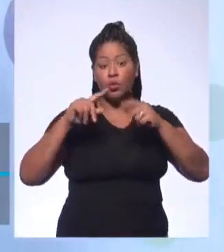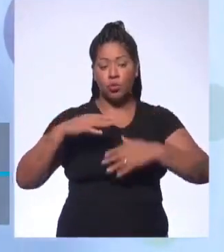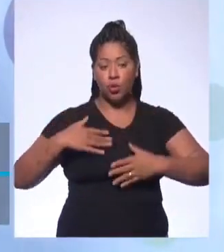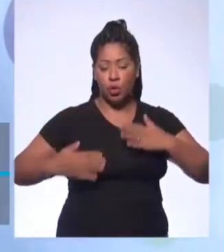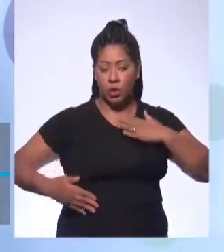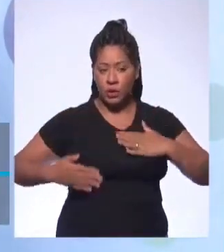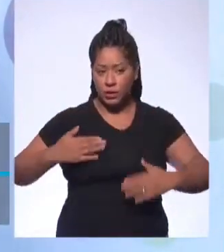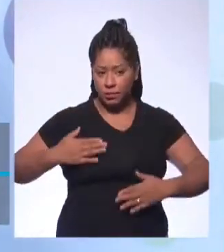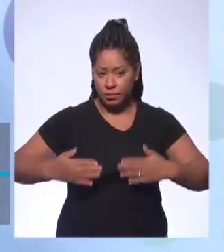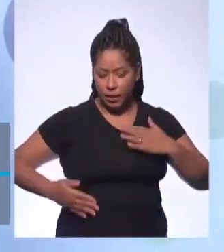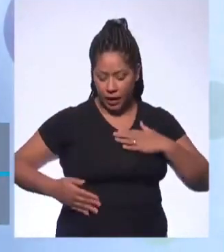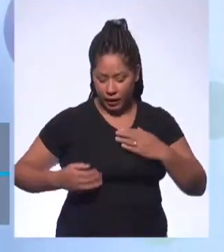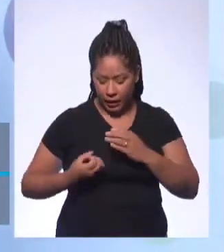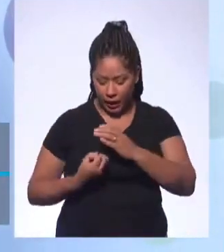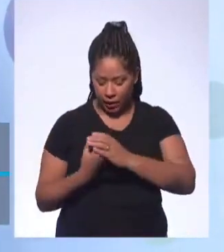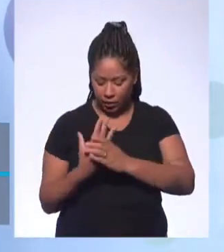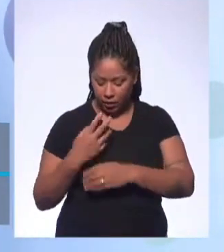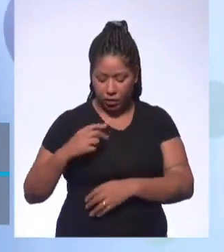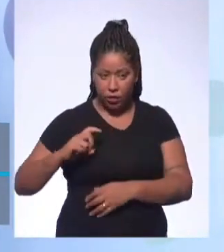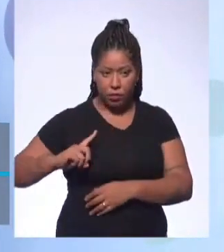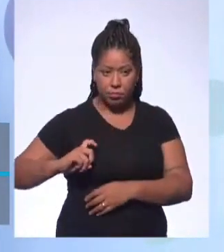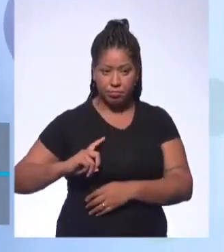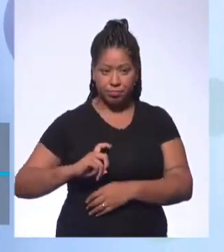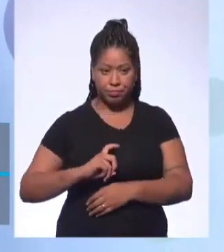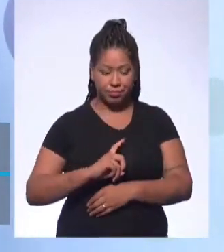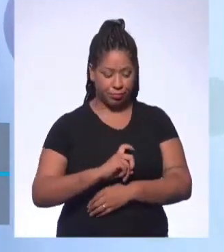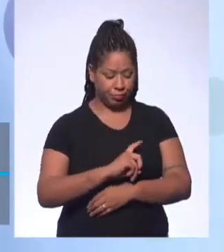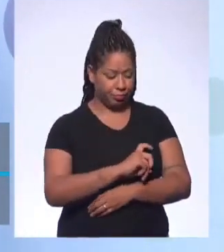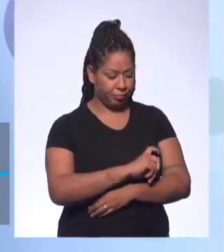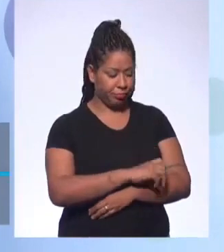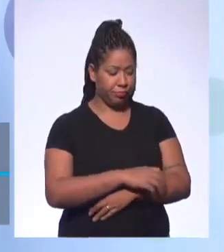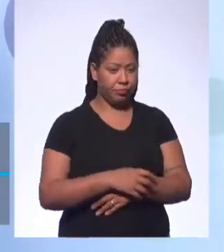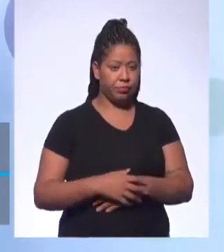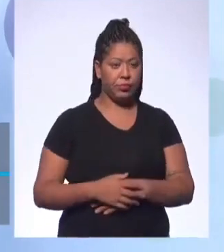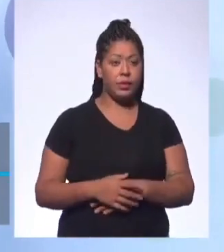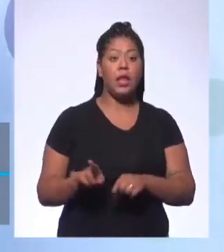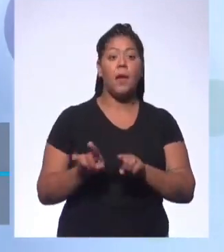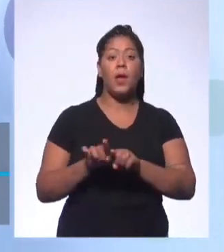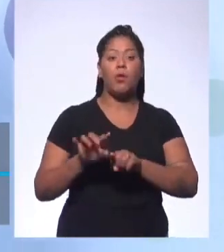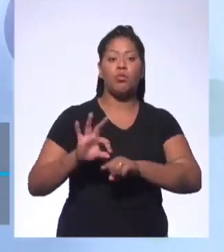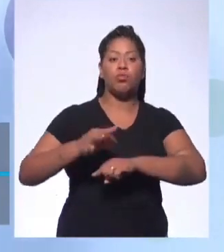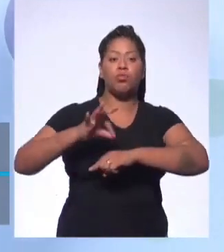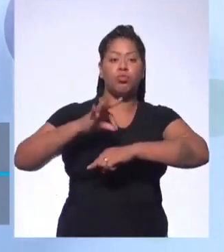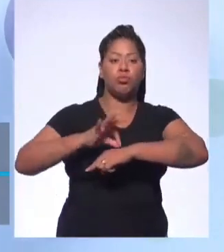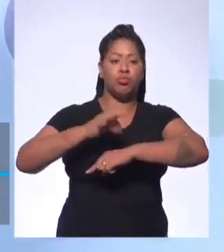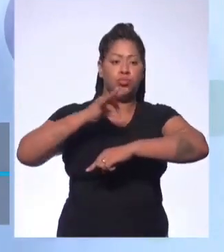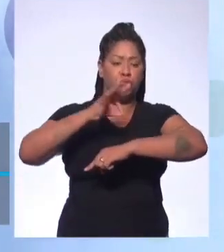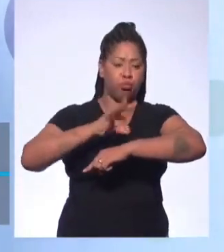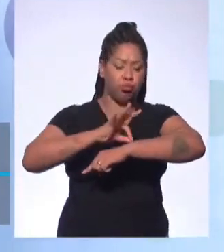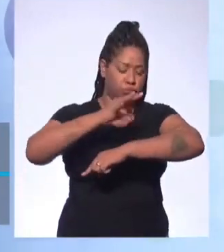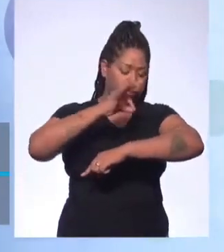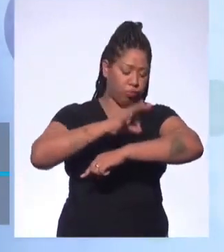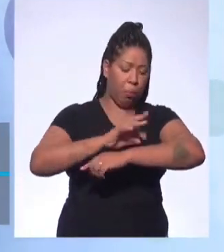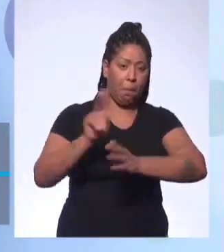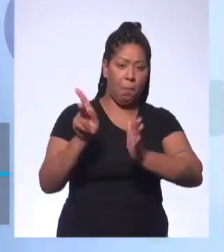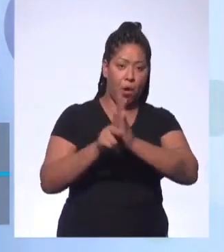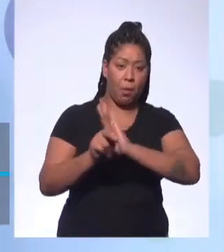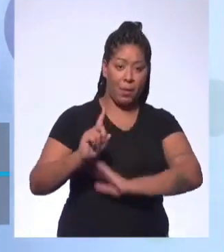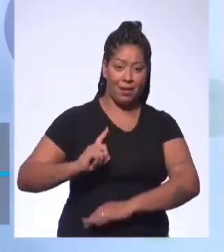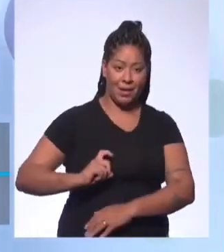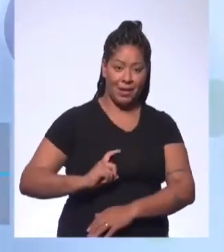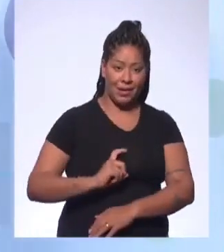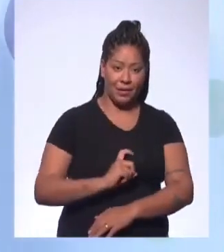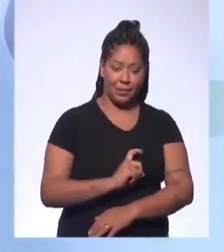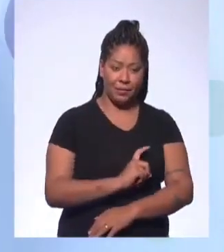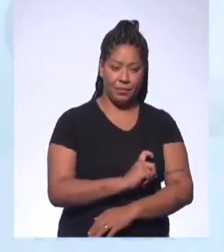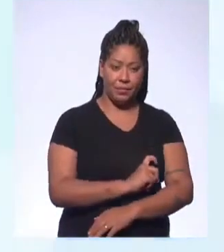se reproduzir, ter metabolismo, etc. Bom, já a célula procarionte, que são as bactérias, né, essa